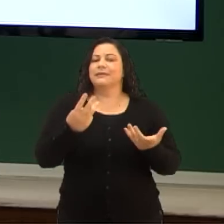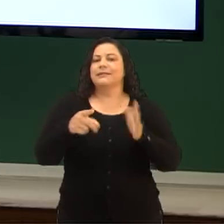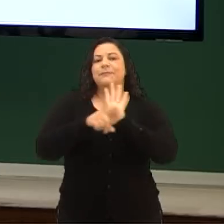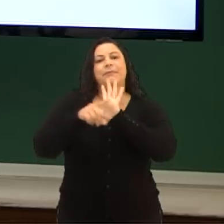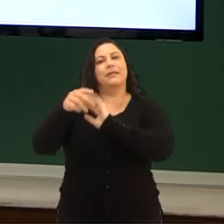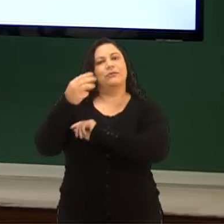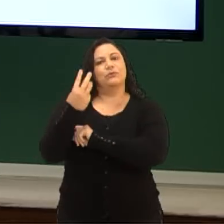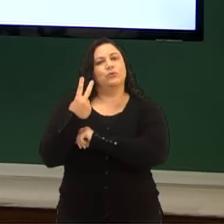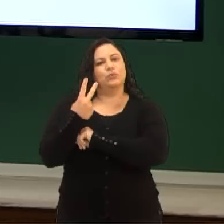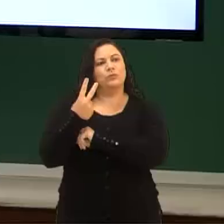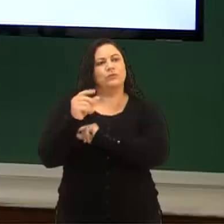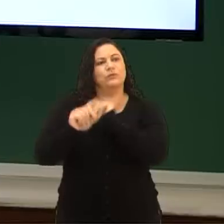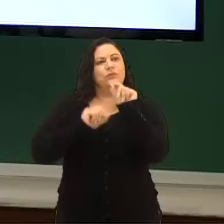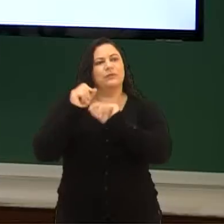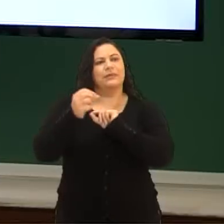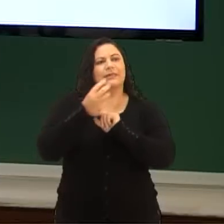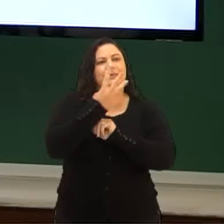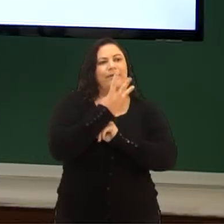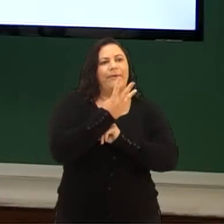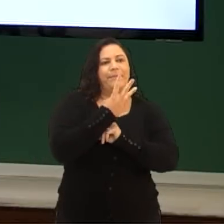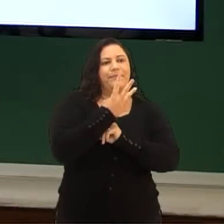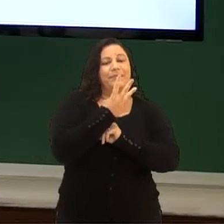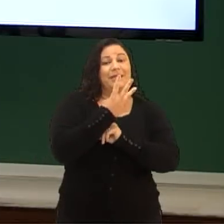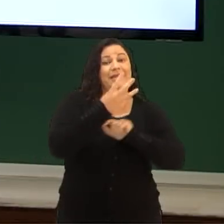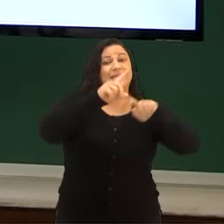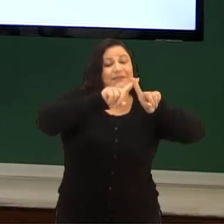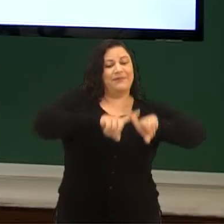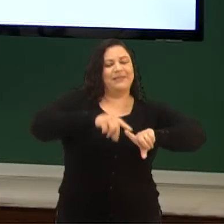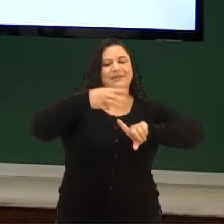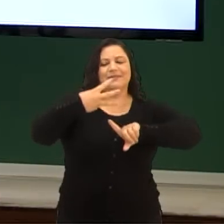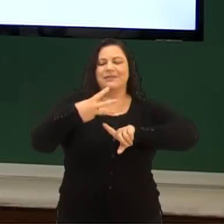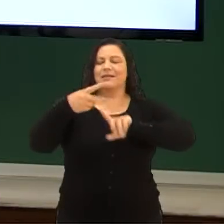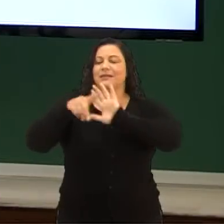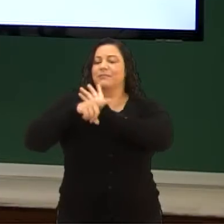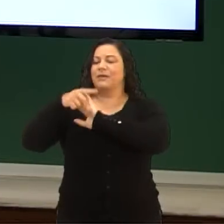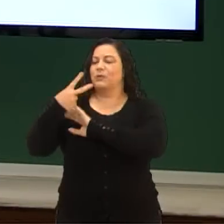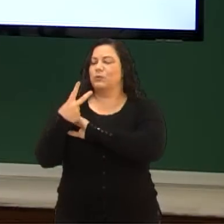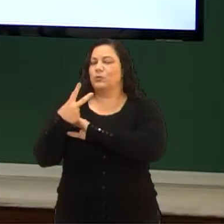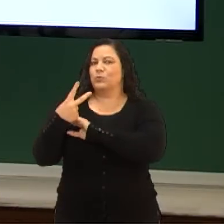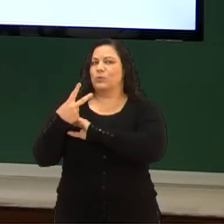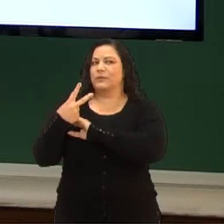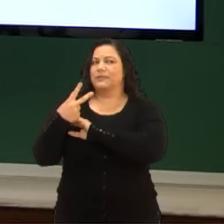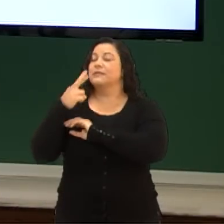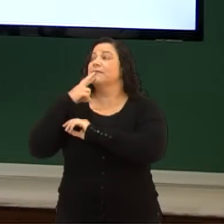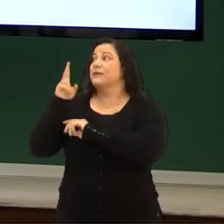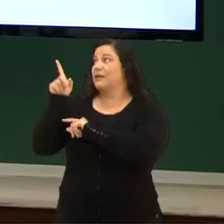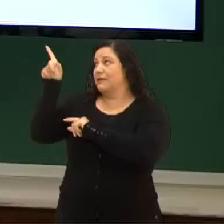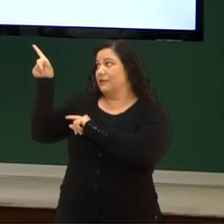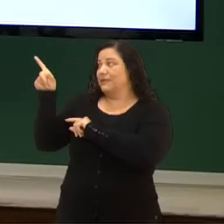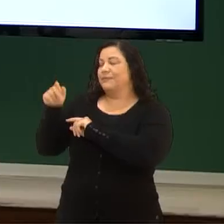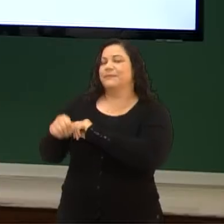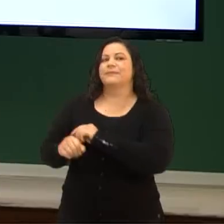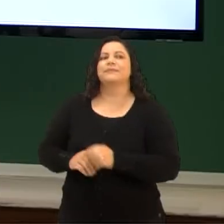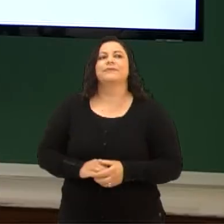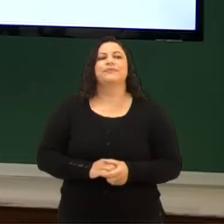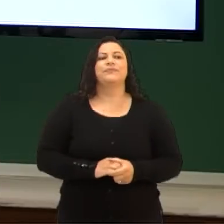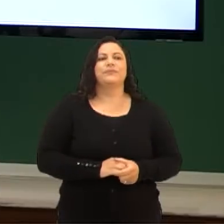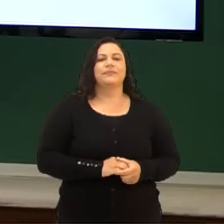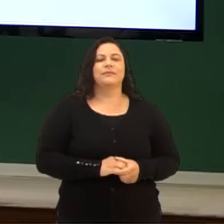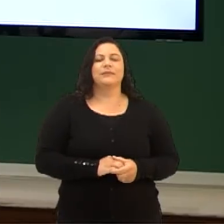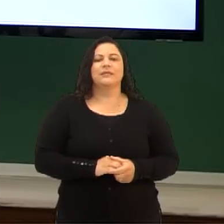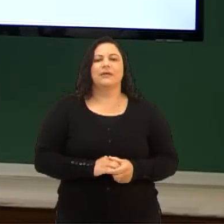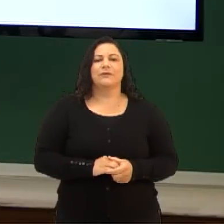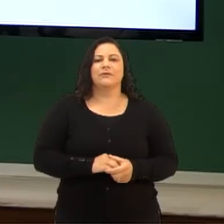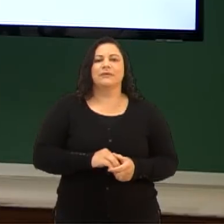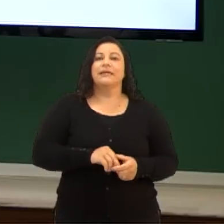ó. 3 vezes 3 menos 2. Então, o elemento que está na terceira linha e